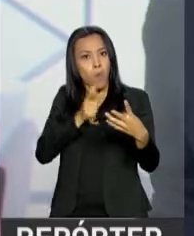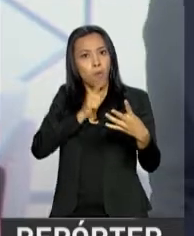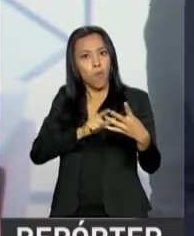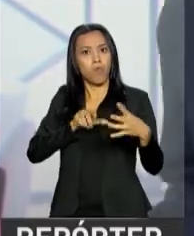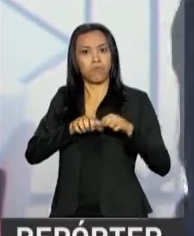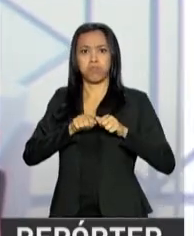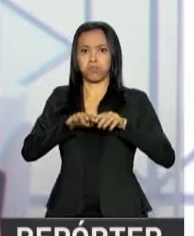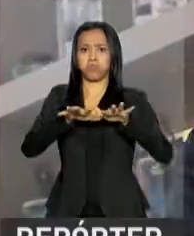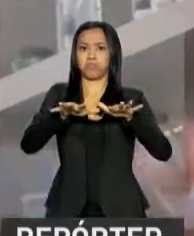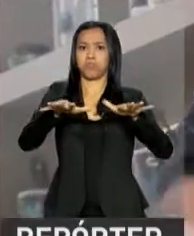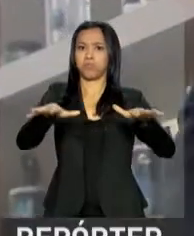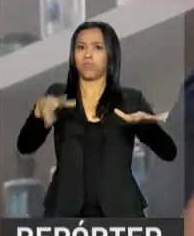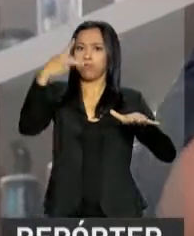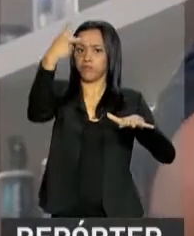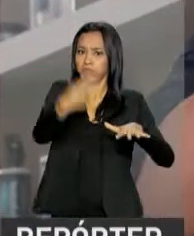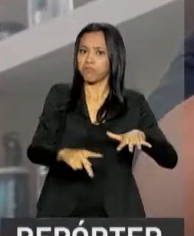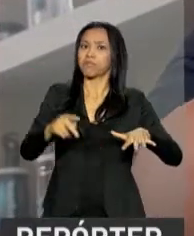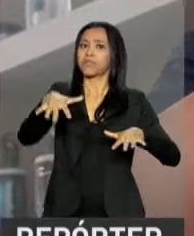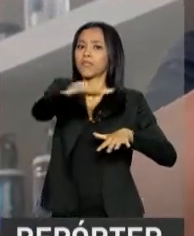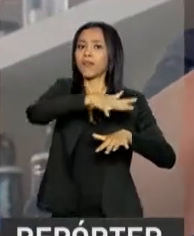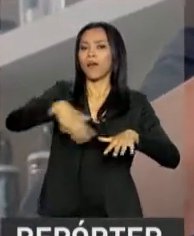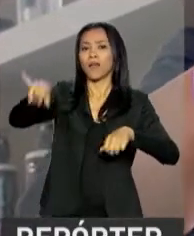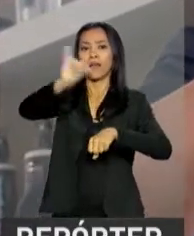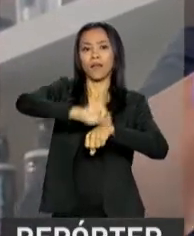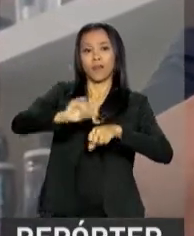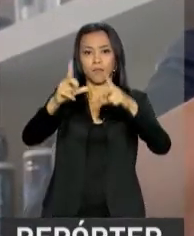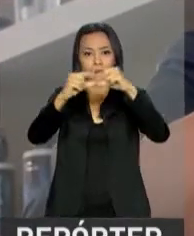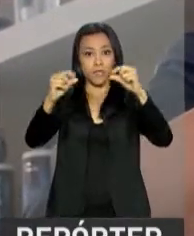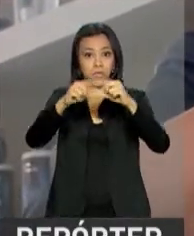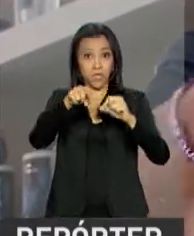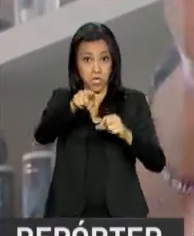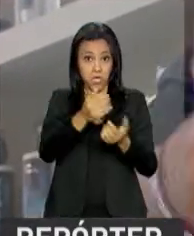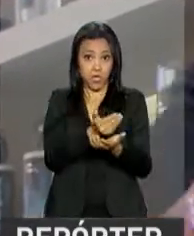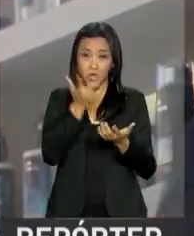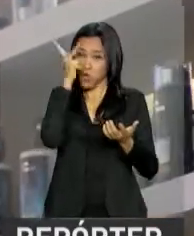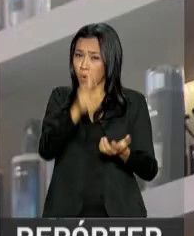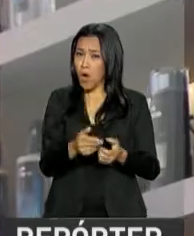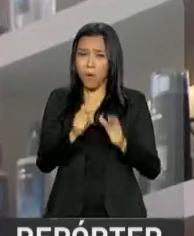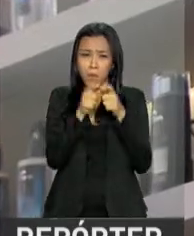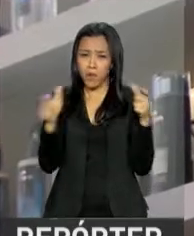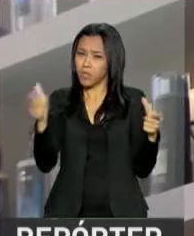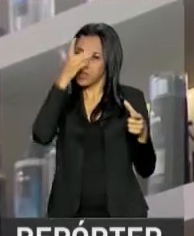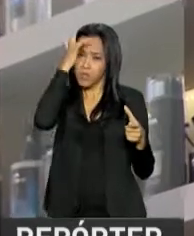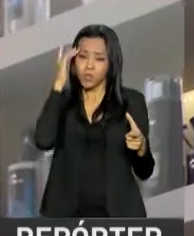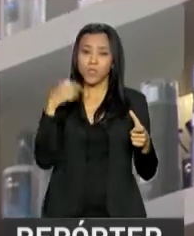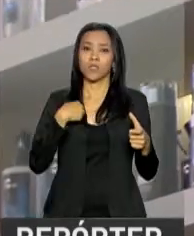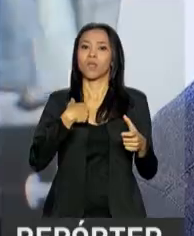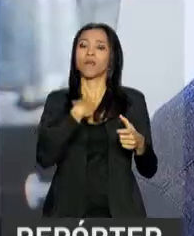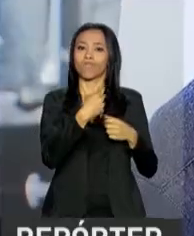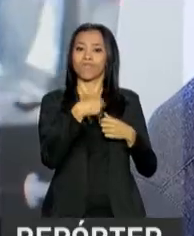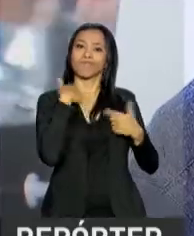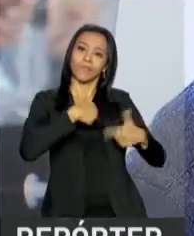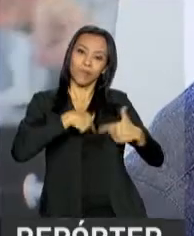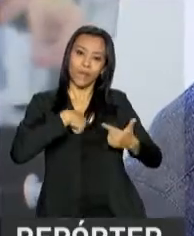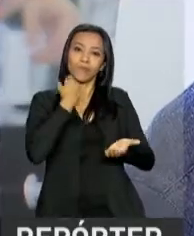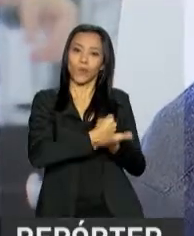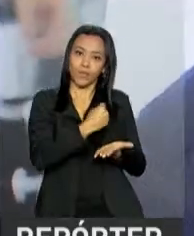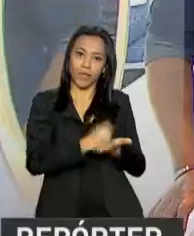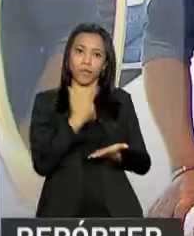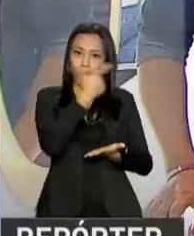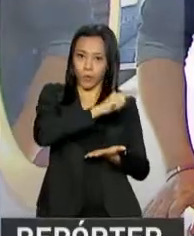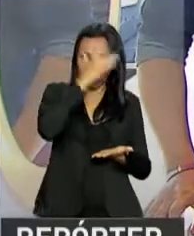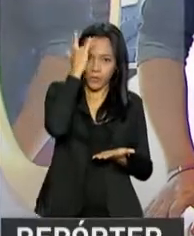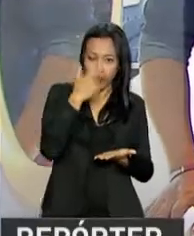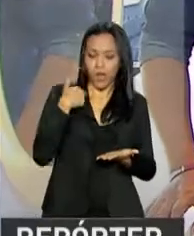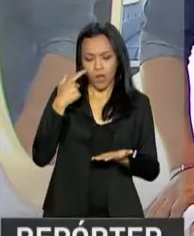de beleza na capital federal ele conta que começou como a maioria trabalhando para os outros aos 20 anos de carreira